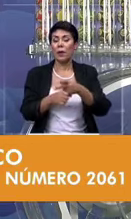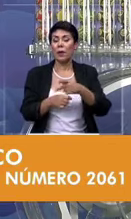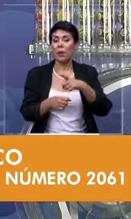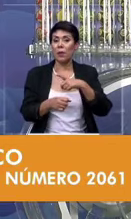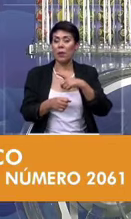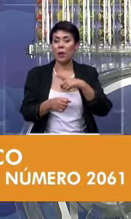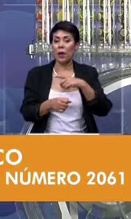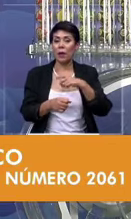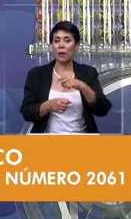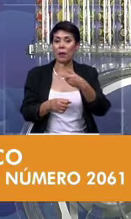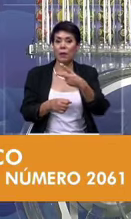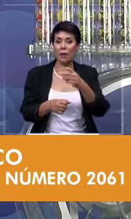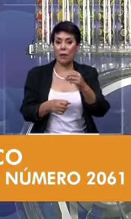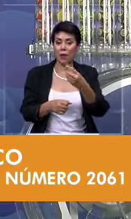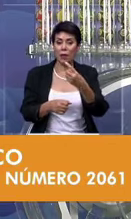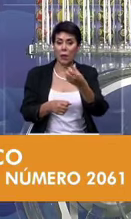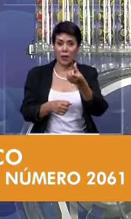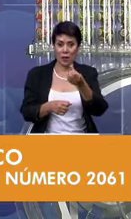se acertar.